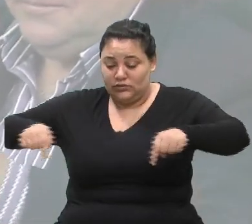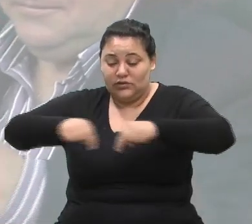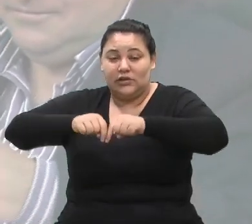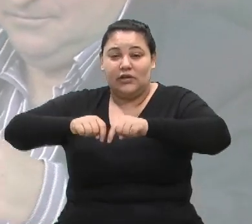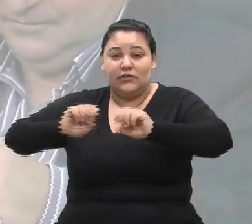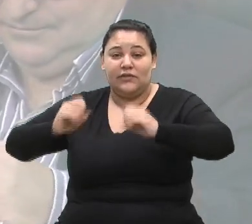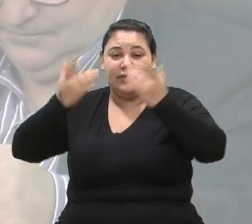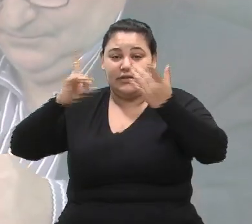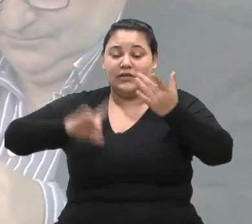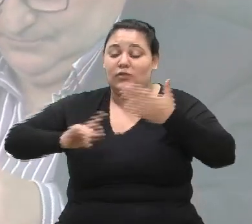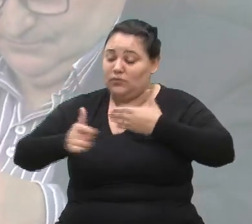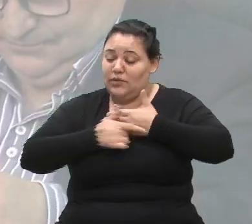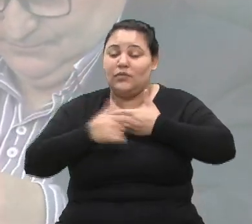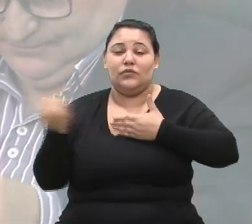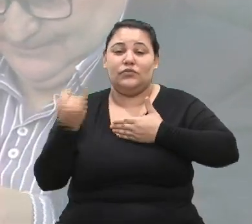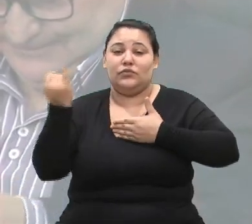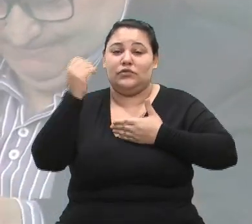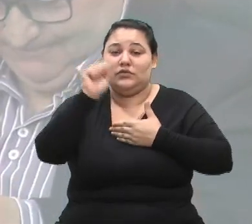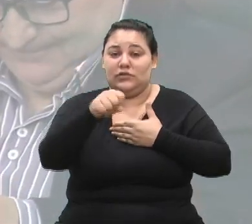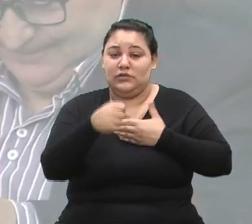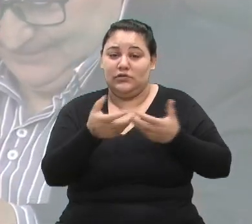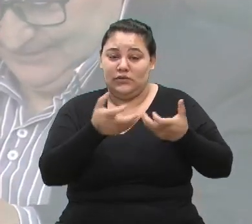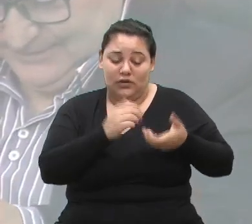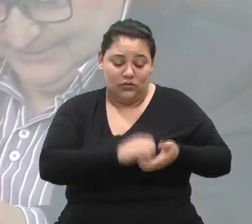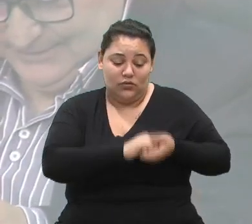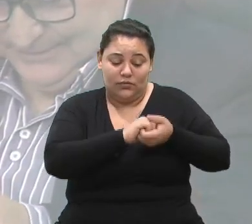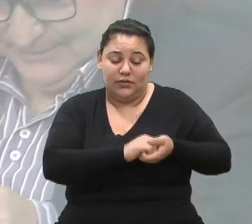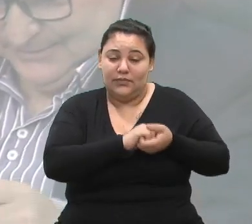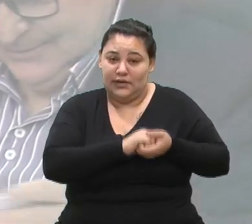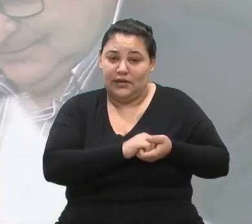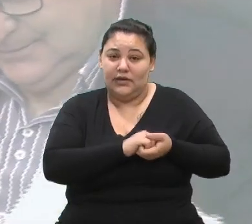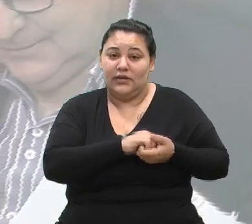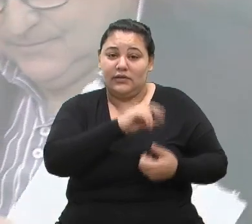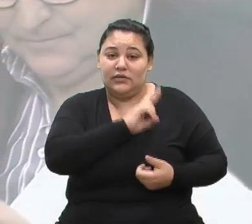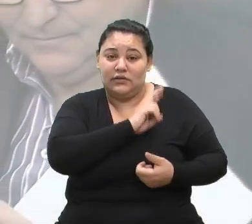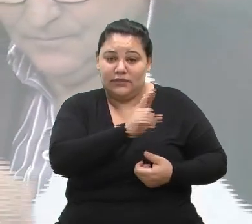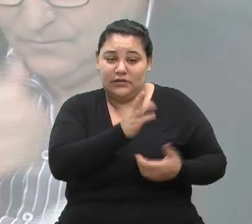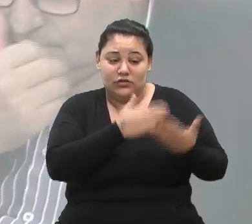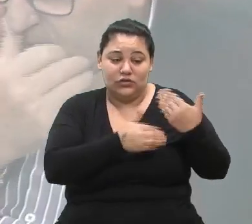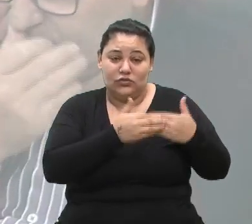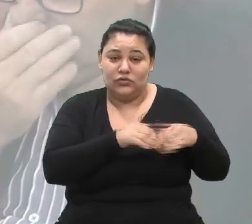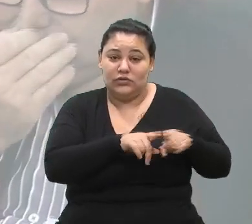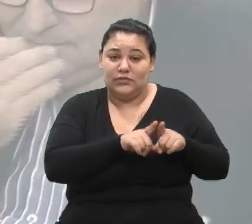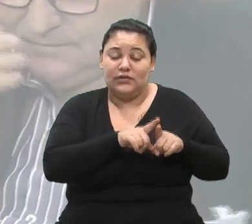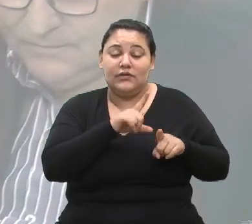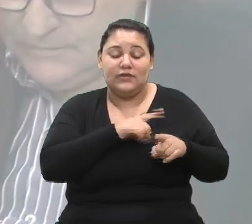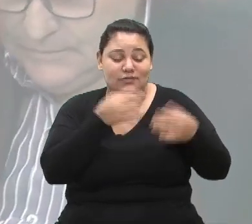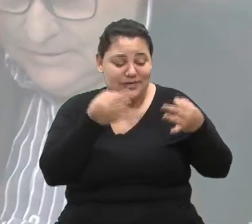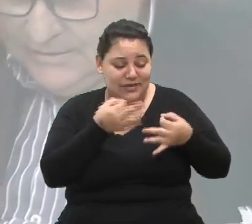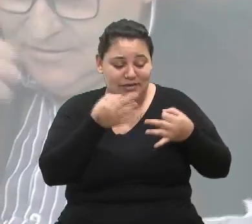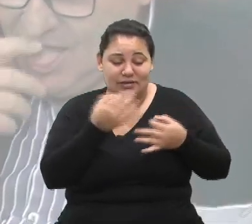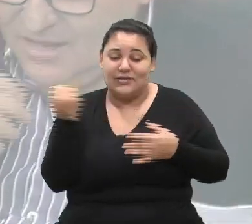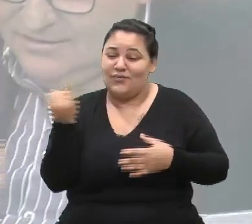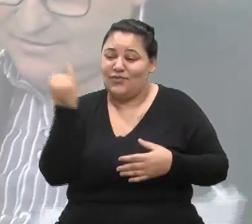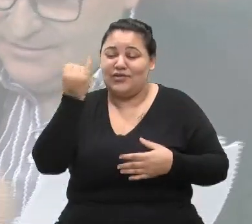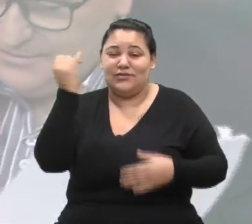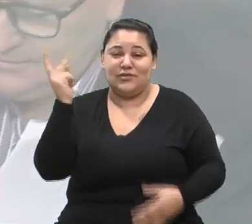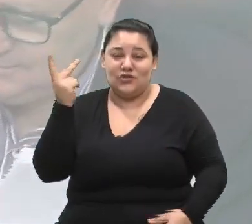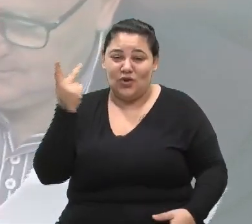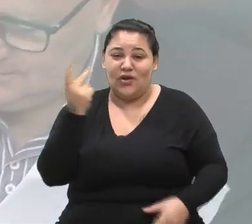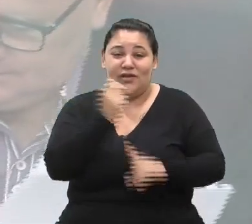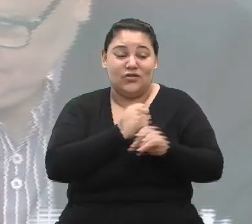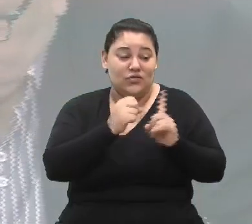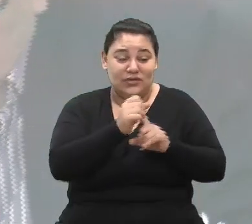nisso, né? Então, quero aqui cumprimentar aos representantes. Eu não tenho dúvida da importância histórica, da importância